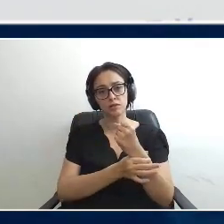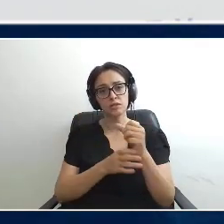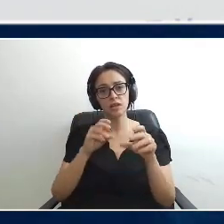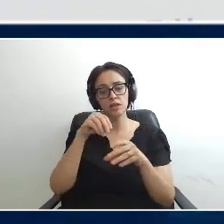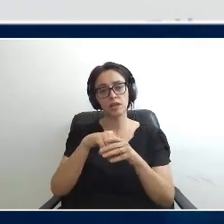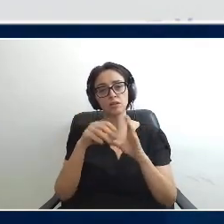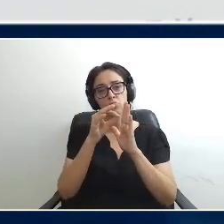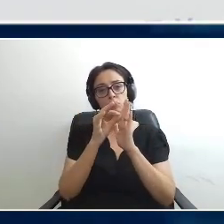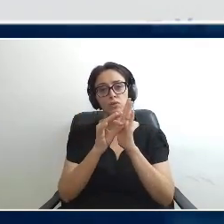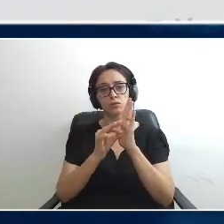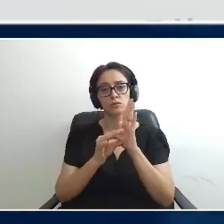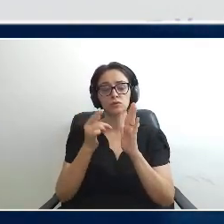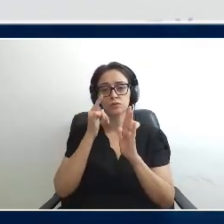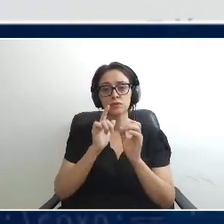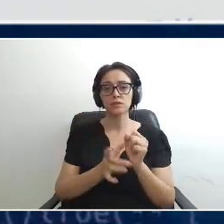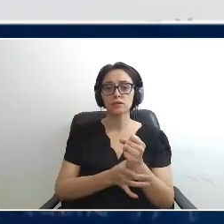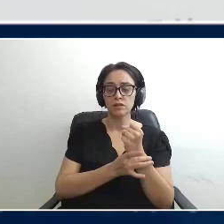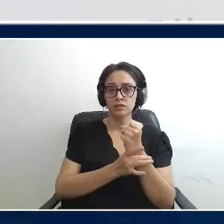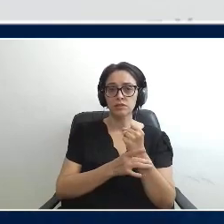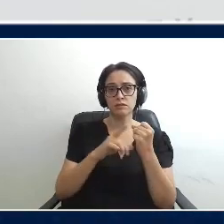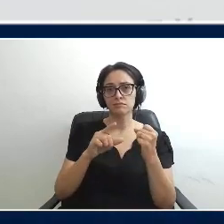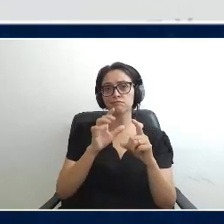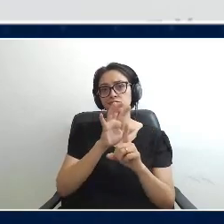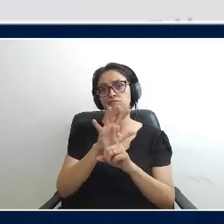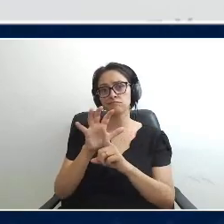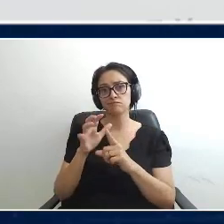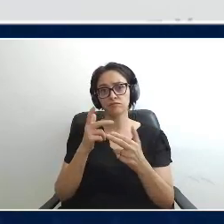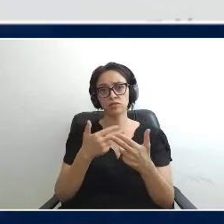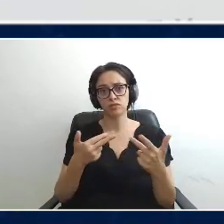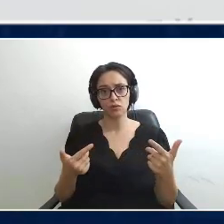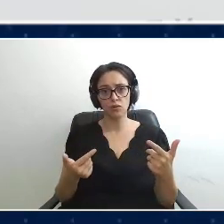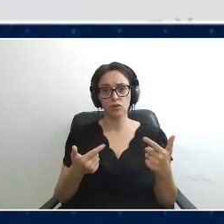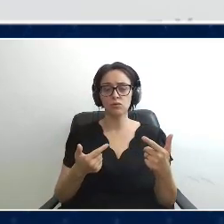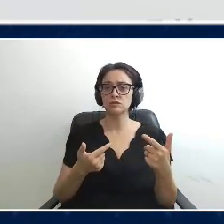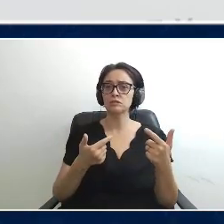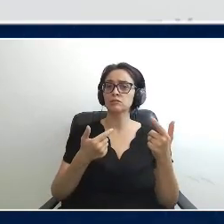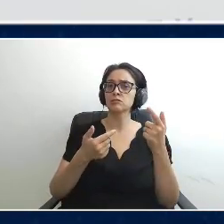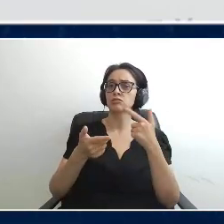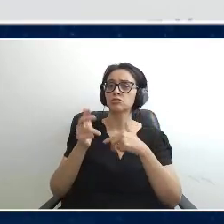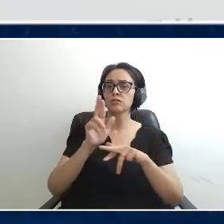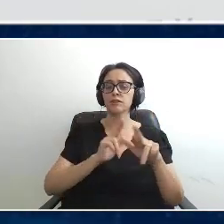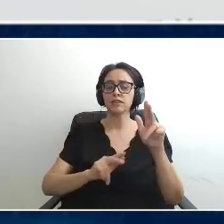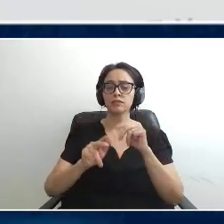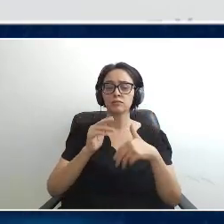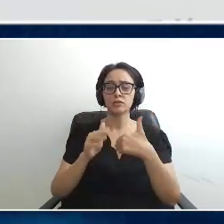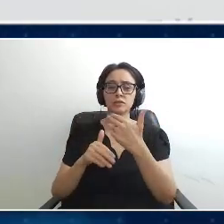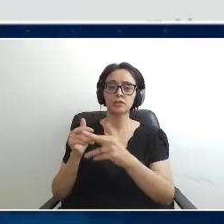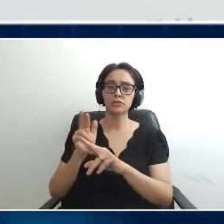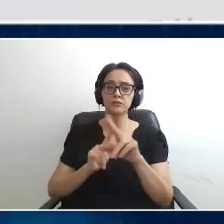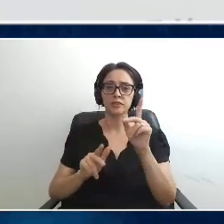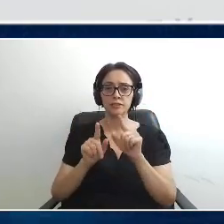código para garantir que você não está afetando coisas entre rotinas diferentes, entre processos diferentes.